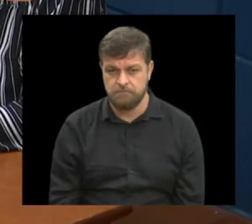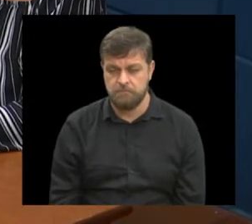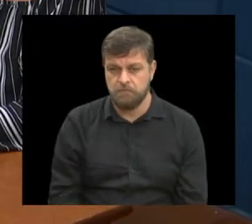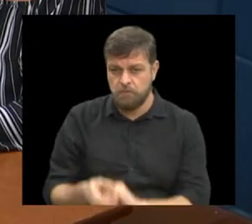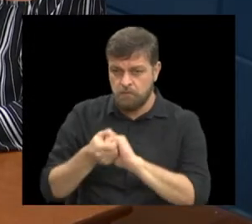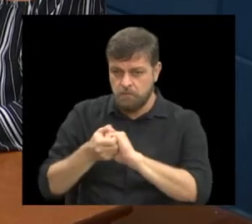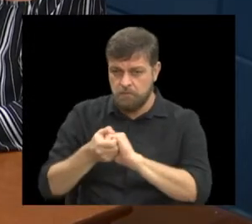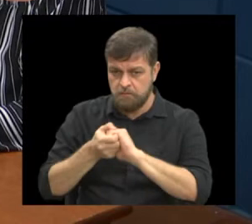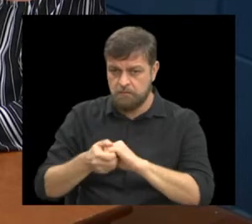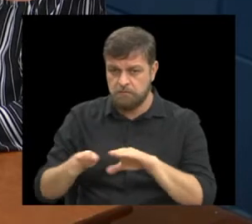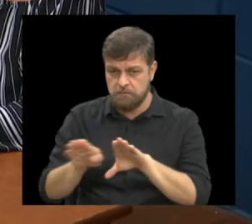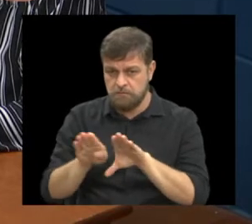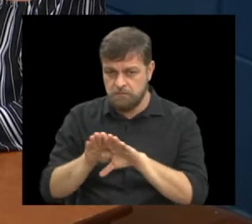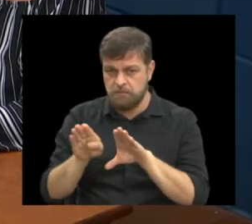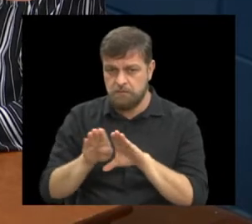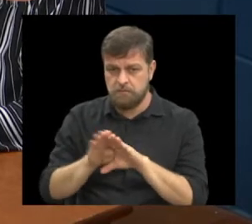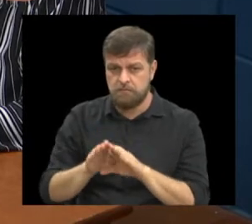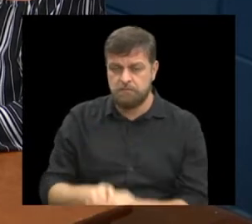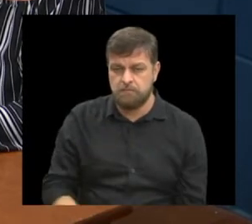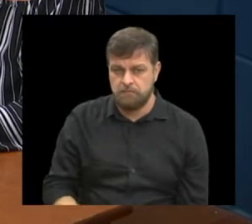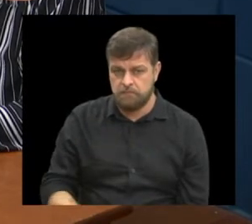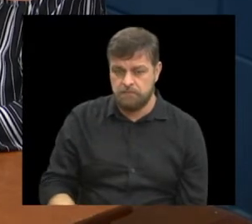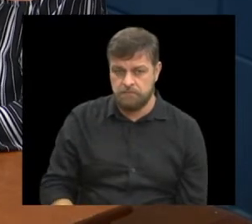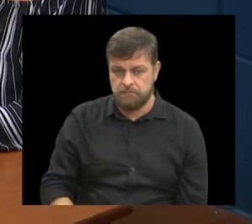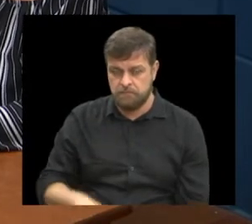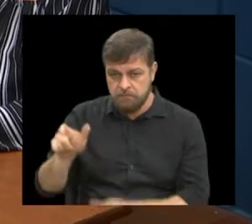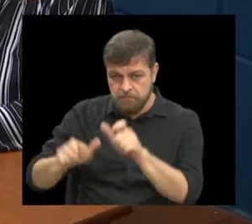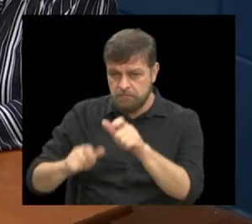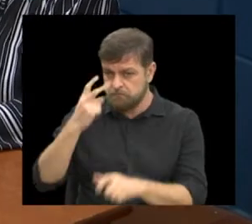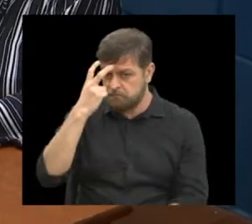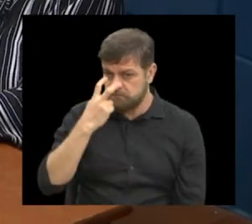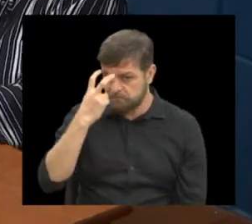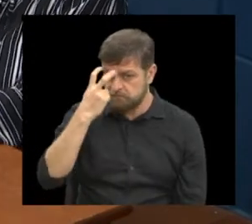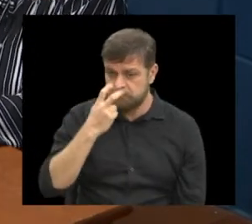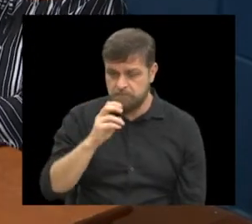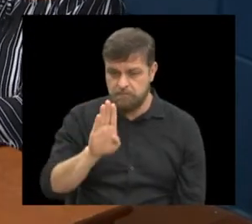Cumprimentar também os meninos do Braille, que é o Benedito